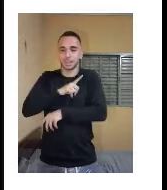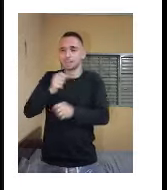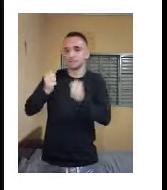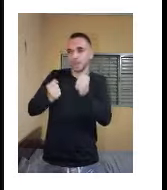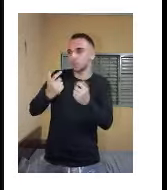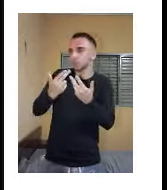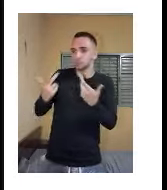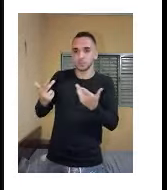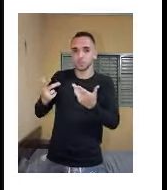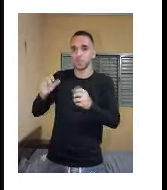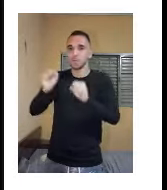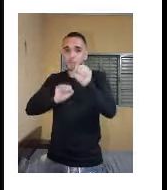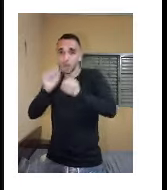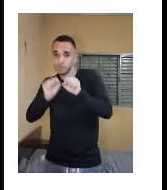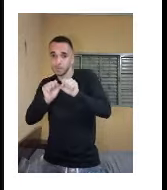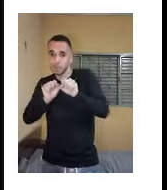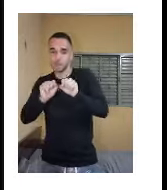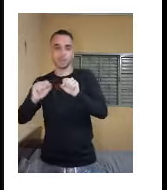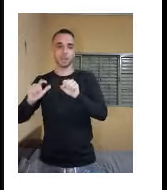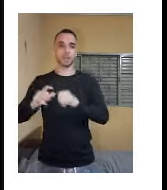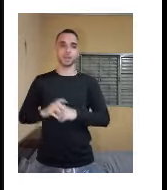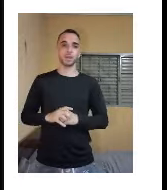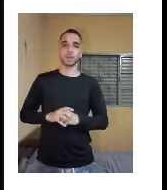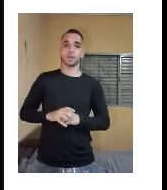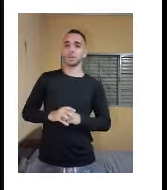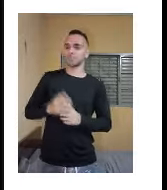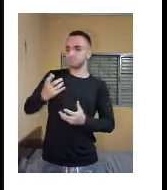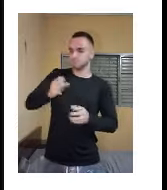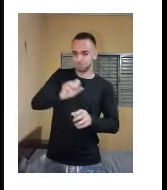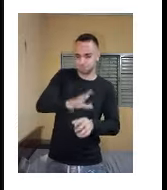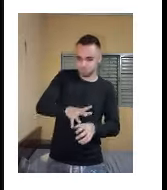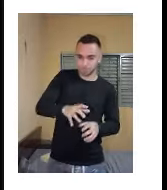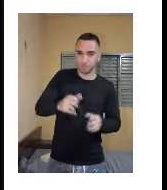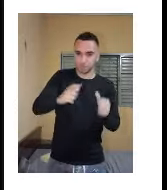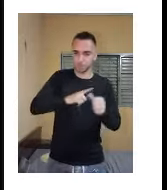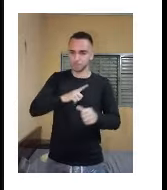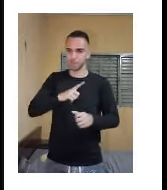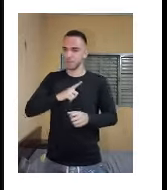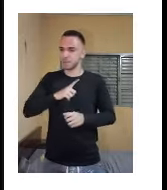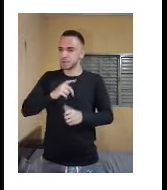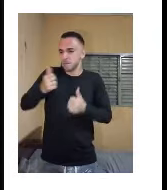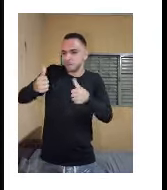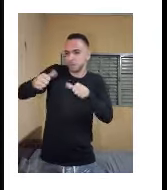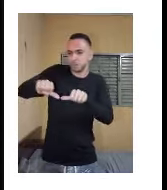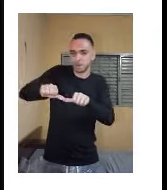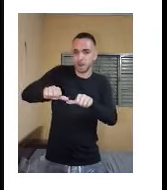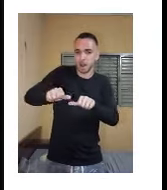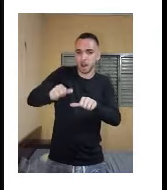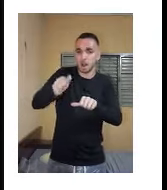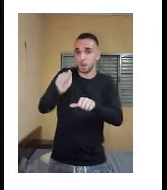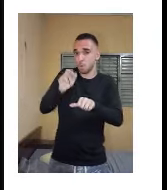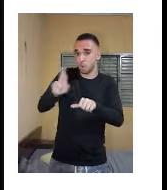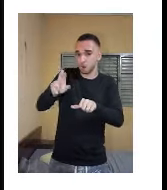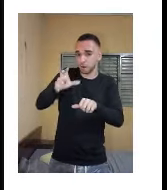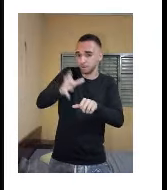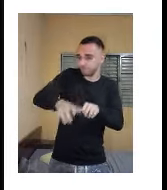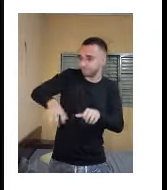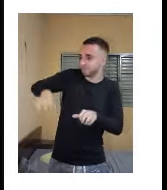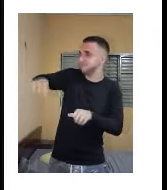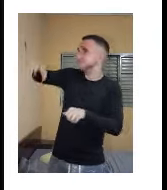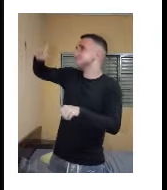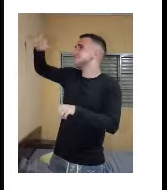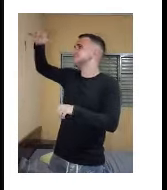bastante, né, a nível mundial, e no Brasil também é uma realidade, que é a questão, por exemplo, da energia limpa,